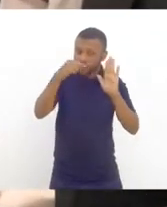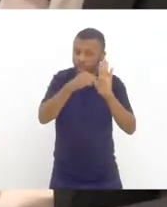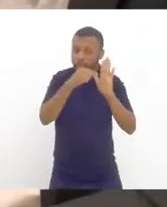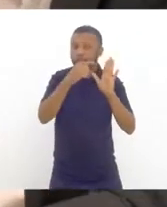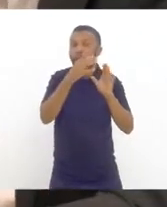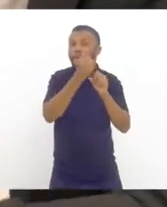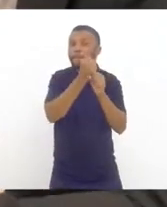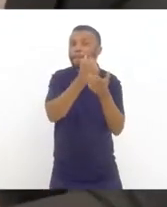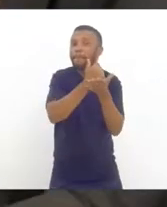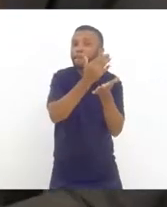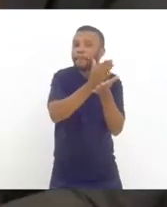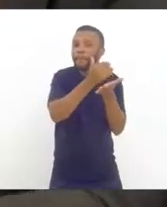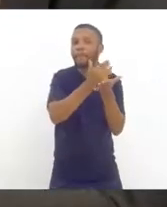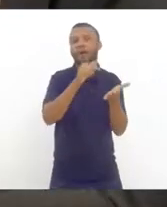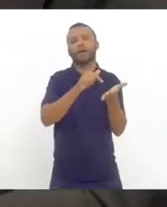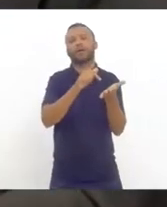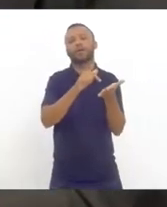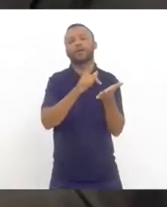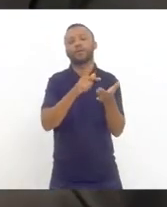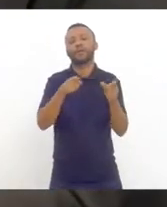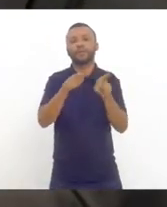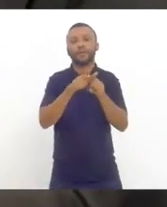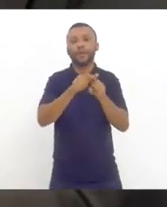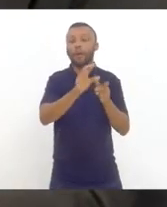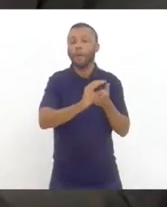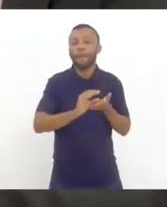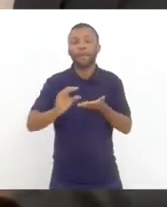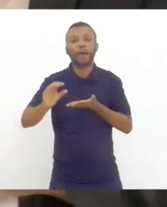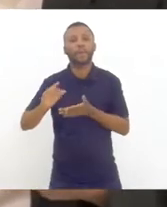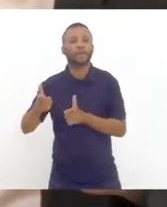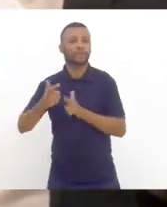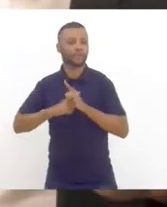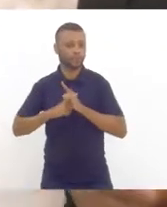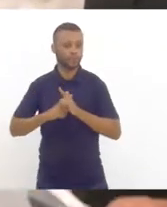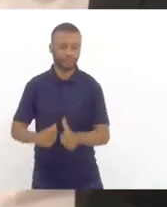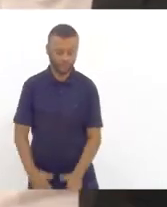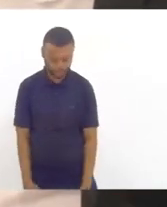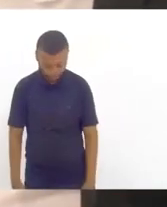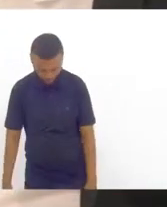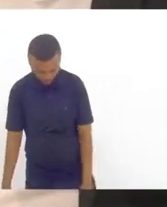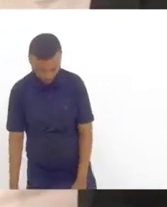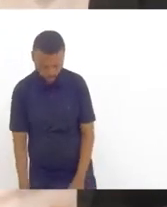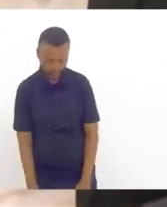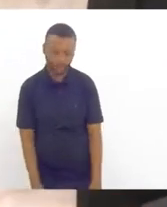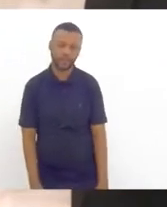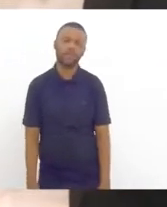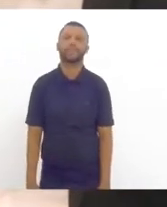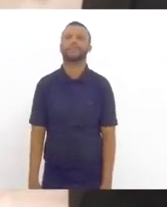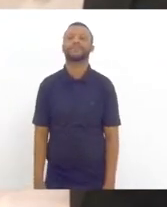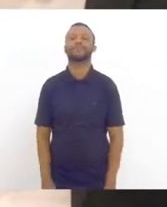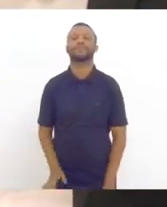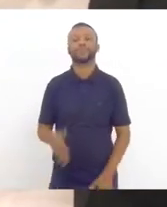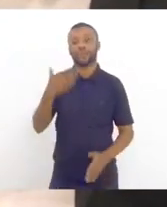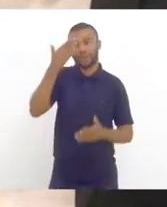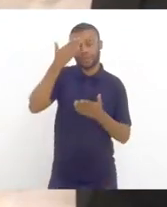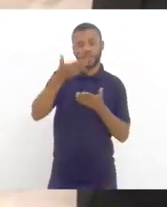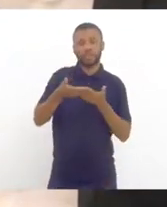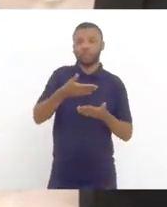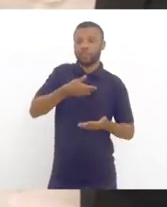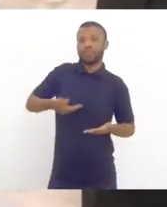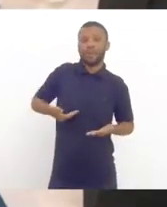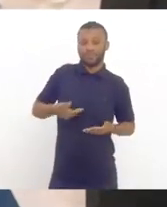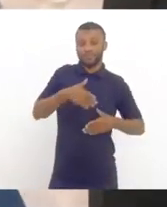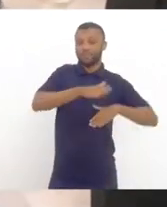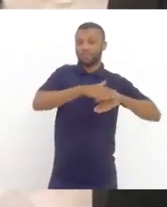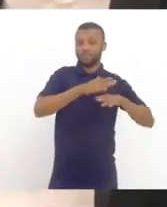e, naturalmente, o pagamento do passivo. Aí, eu acho que o Estado ficou, inclusive, de fazer esse cálculo e